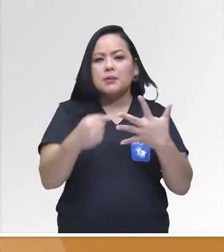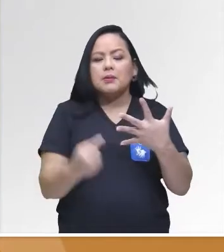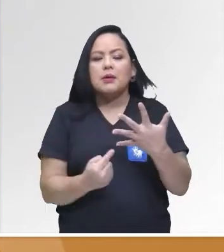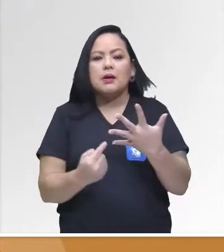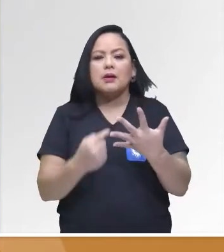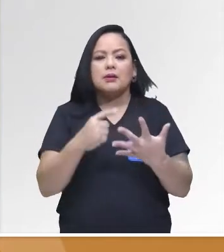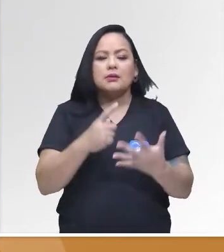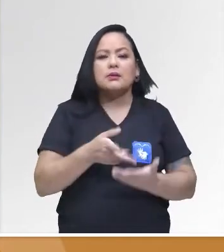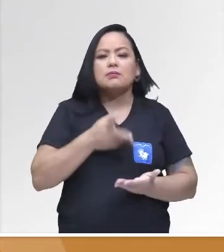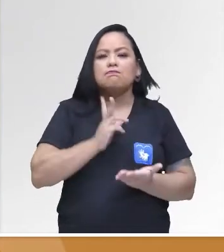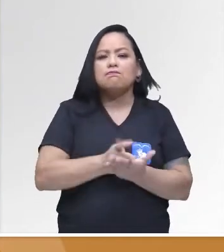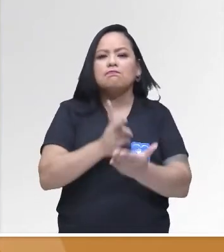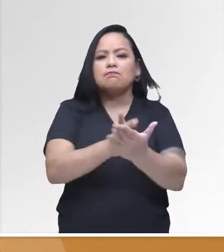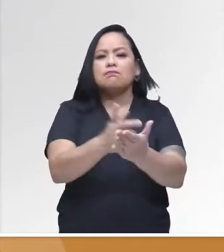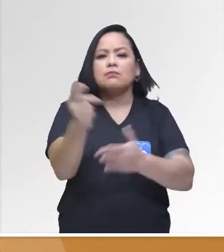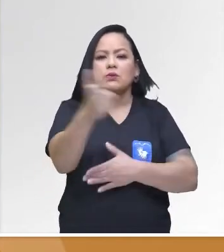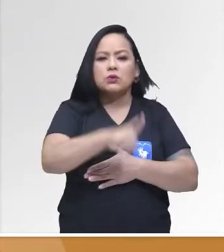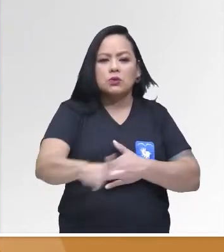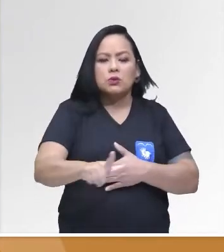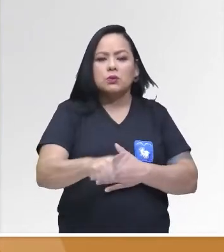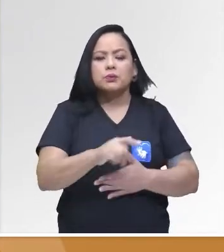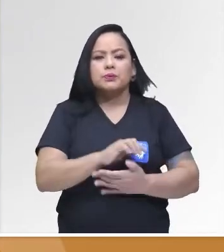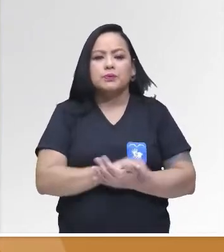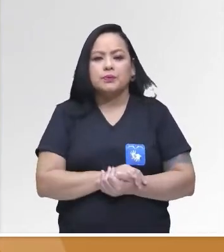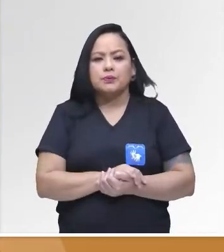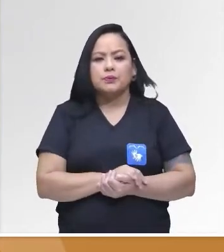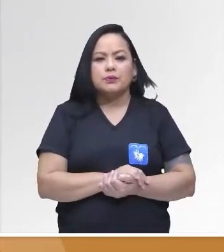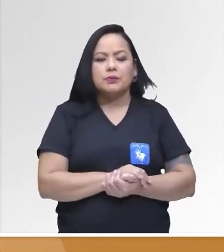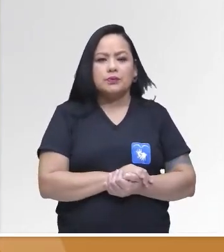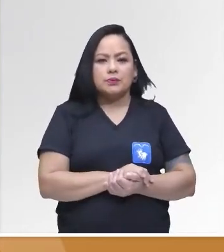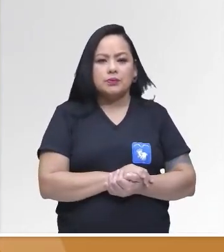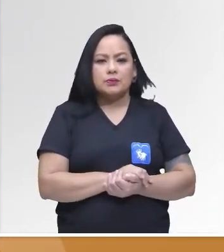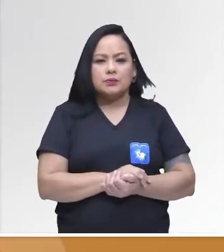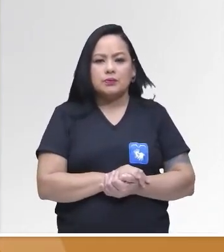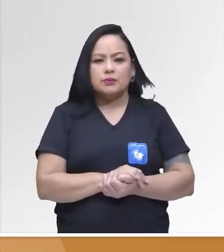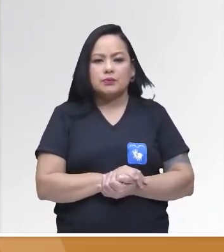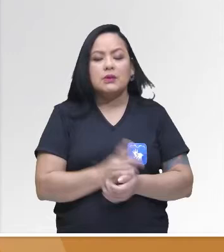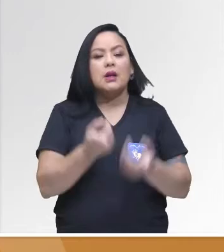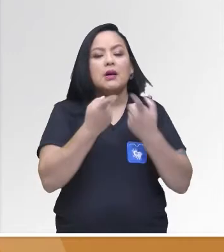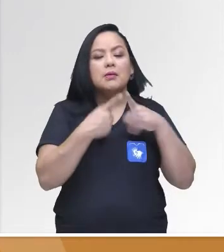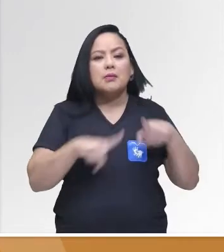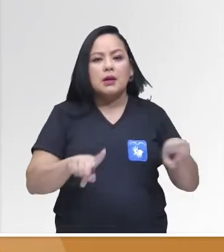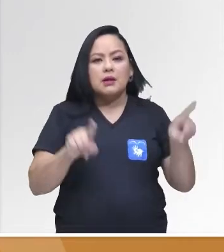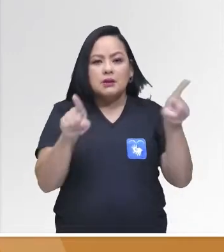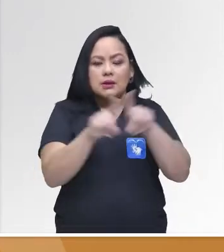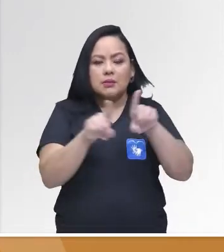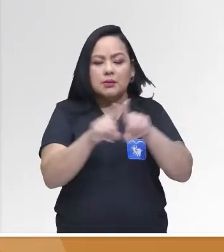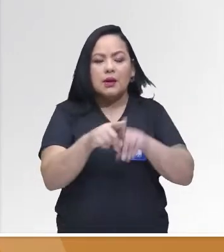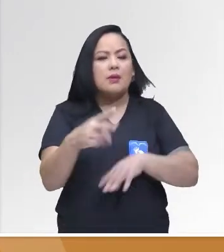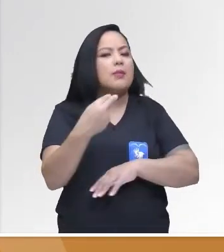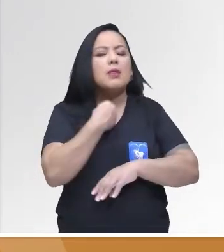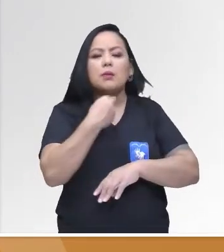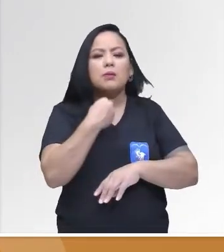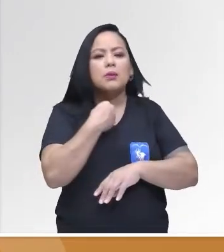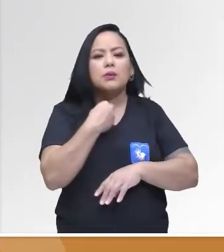se mantêm, que ficam, que permanecem, mas também não